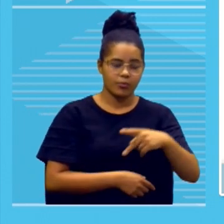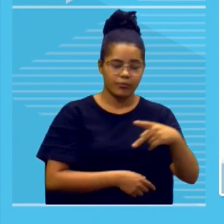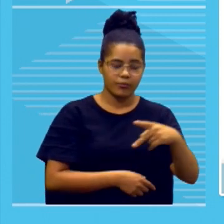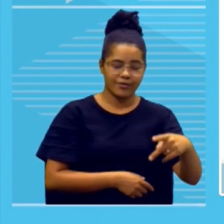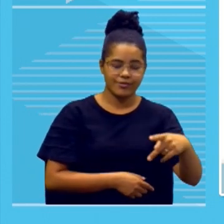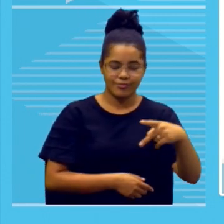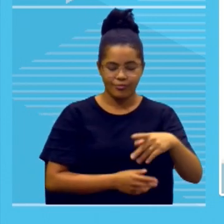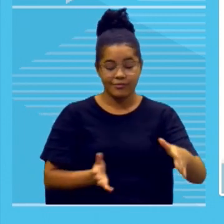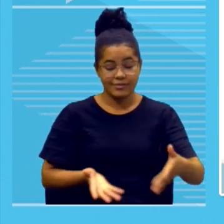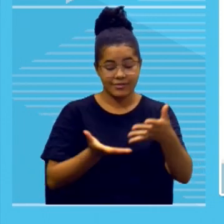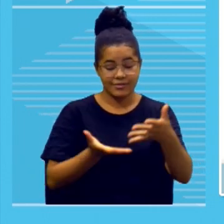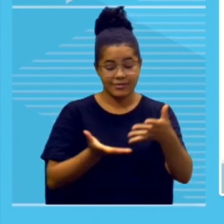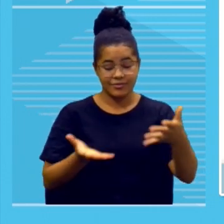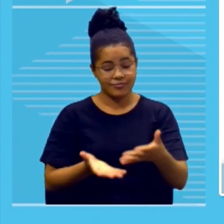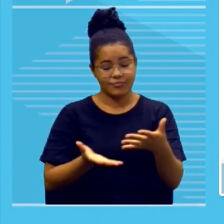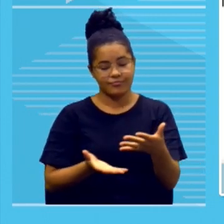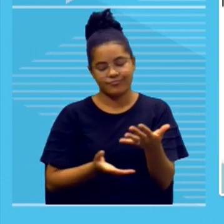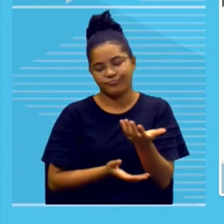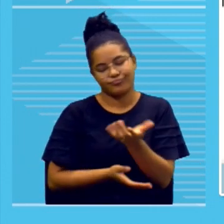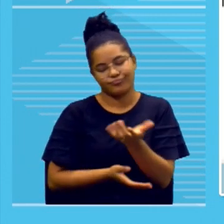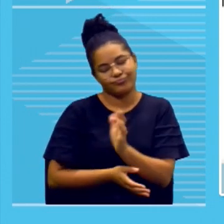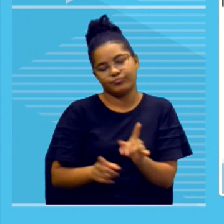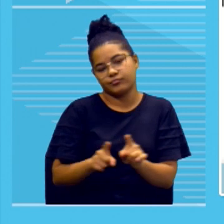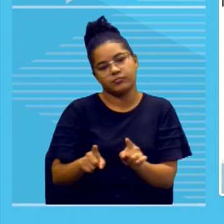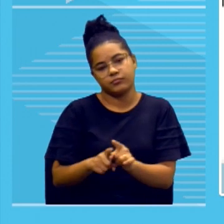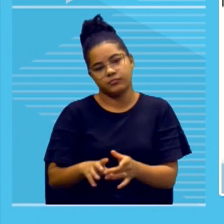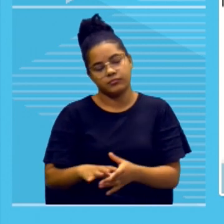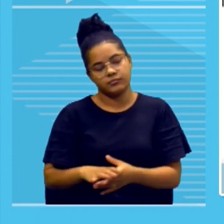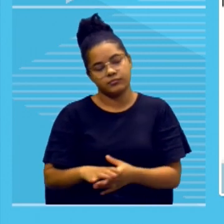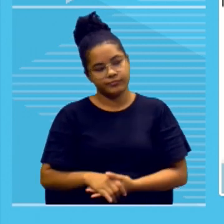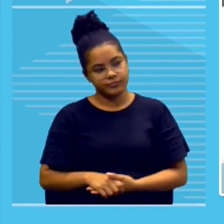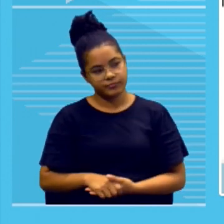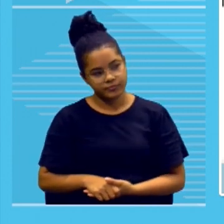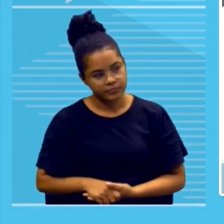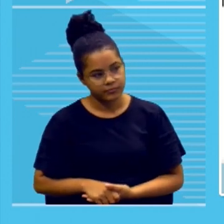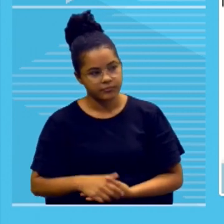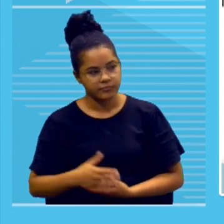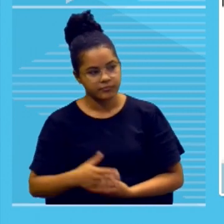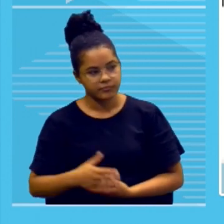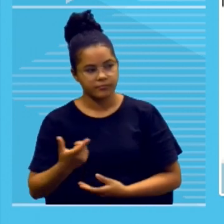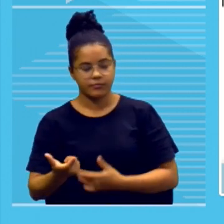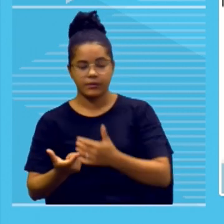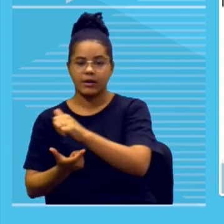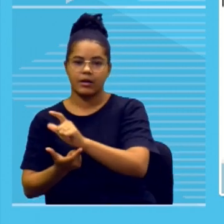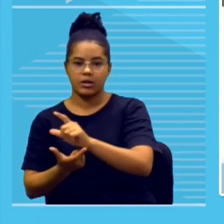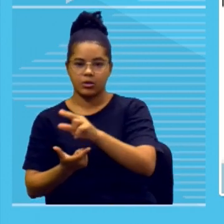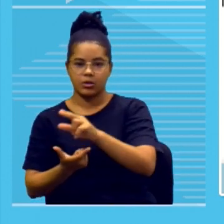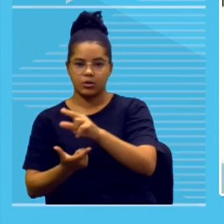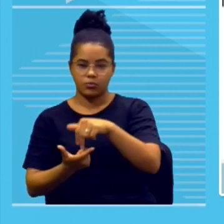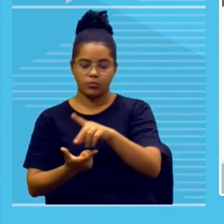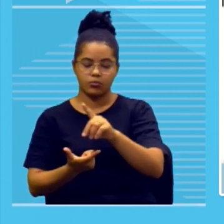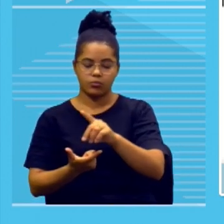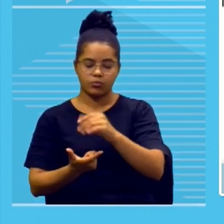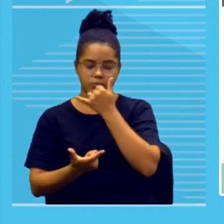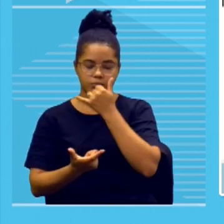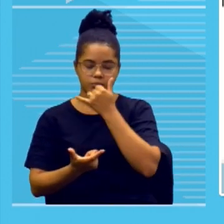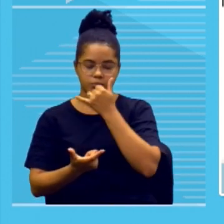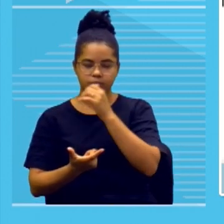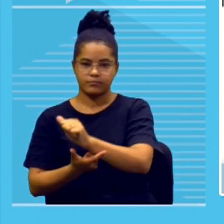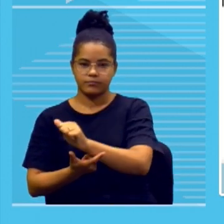A palavra alunos aqui é sujeito, tá? A palavra alunos é sujeito.